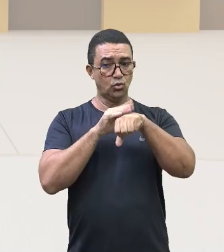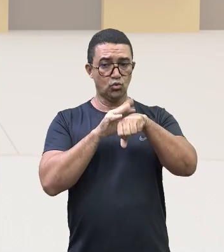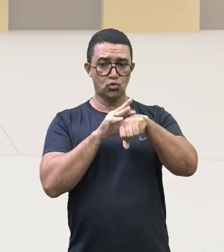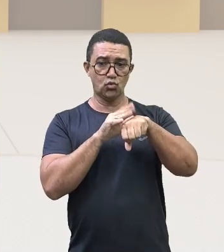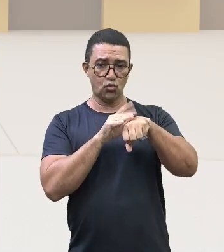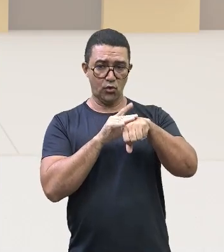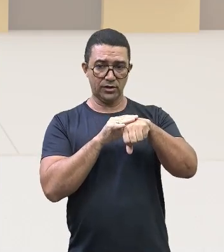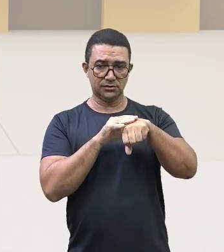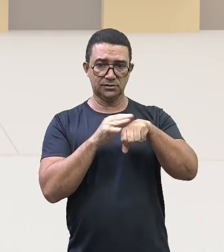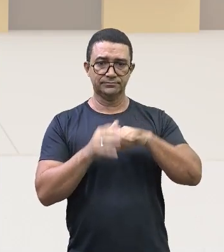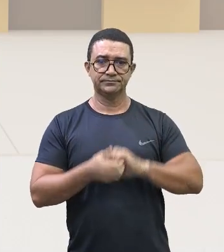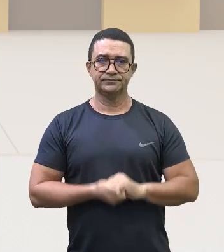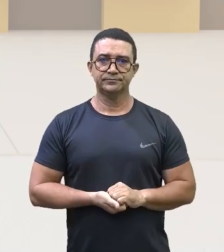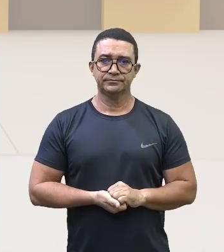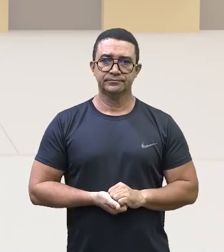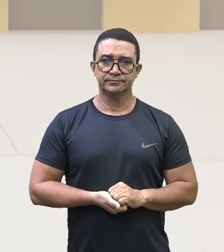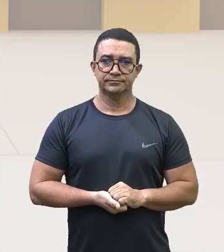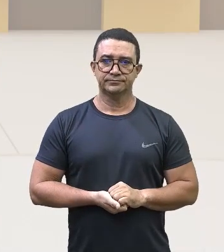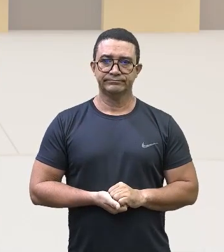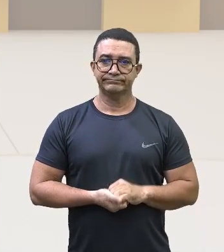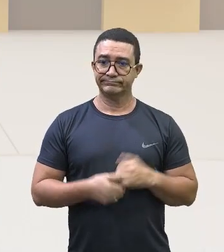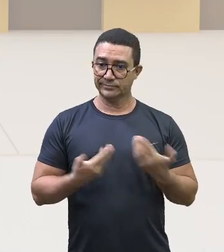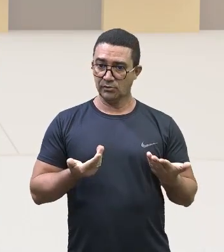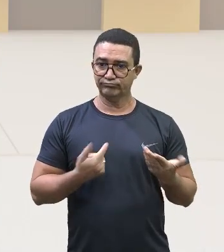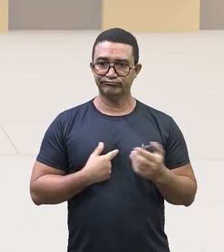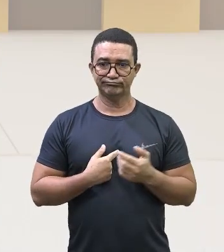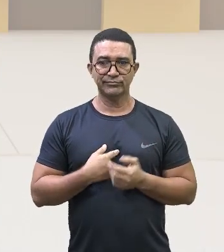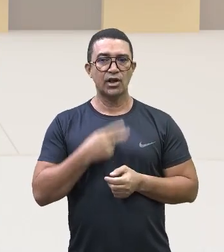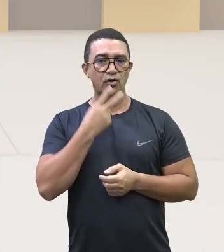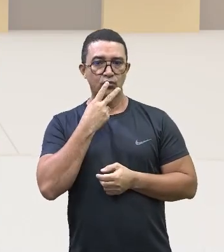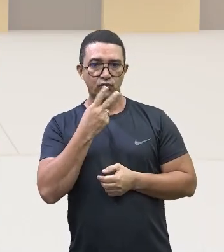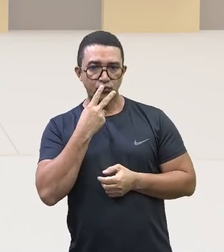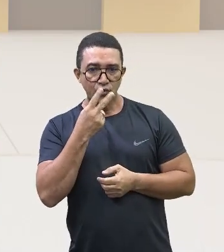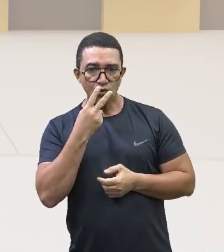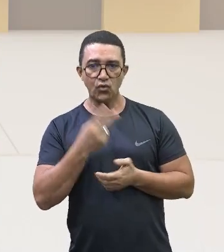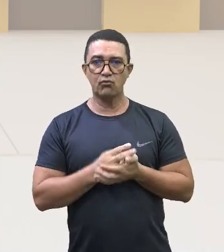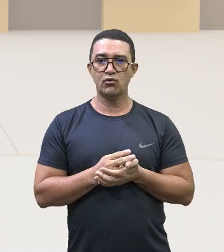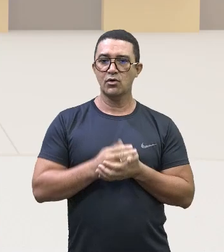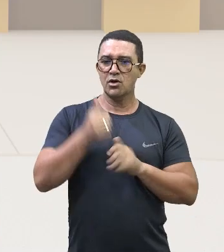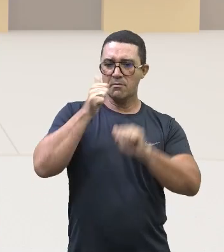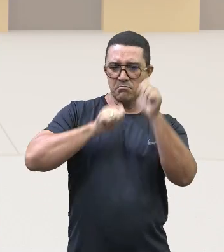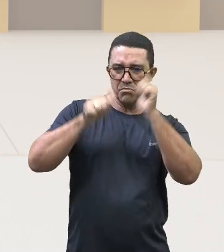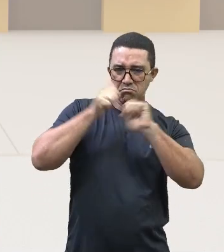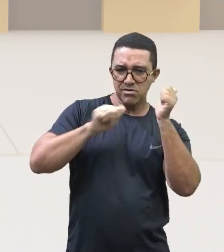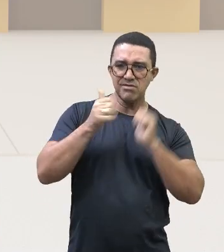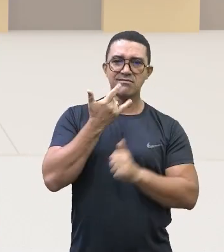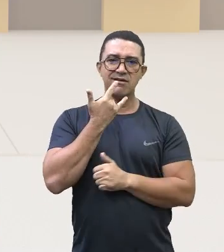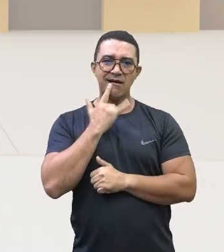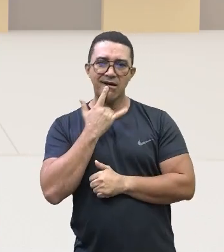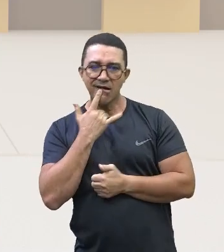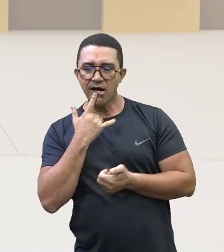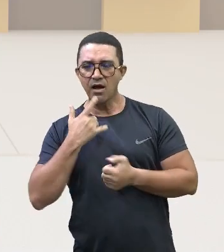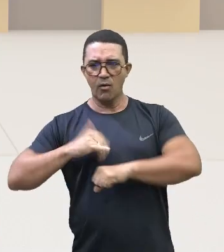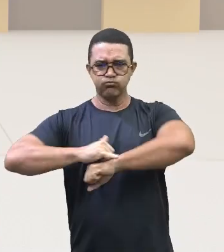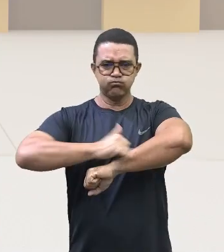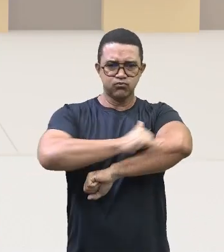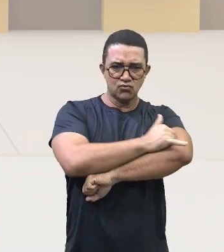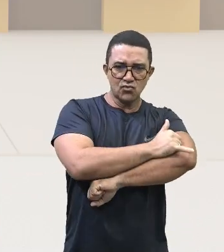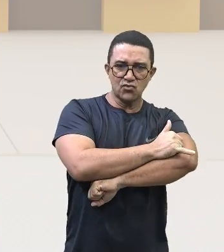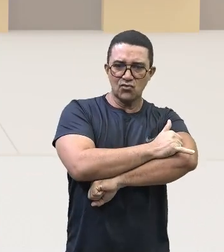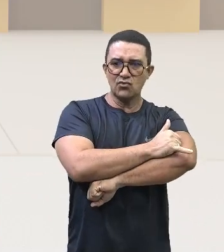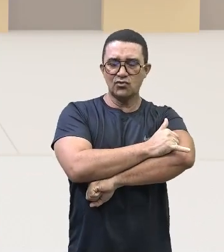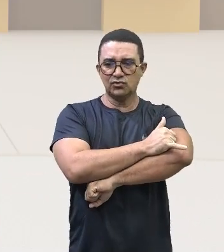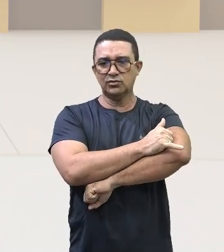doença. E olha só o que causa, vocês estão vendo aí, ó. O fumo, consumo de bebidas alcoólicas, obesidade quando